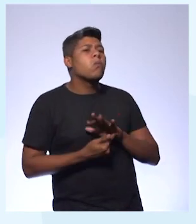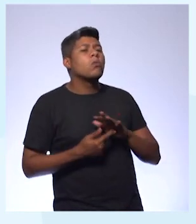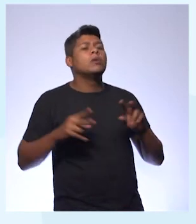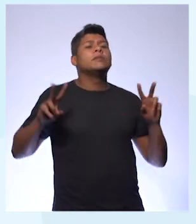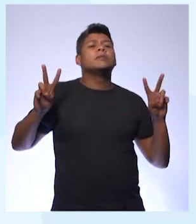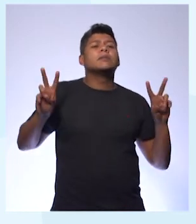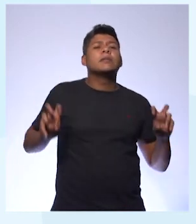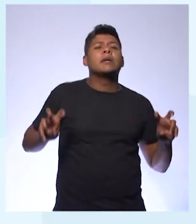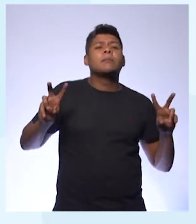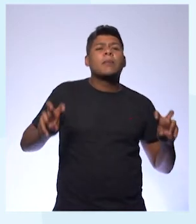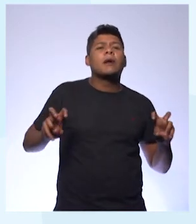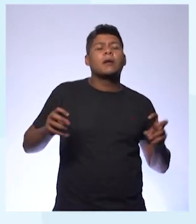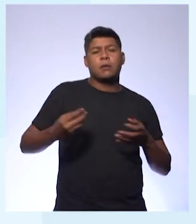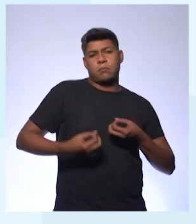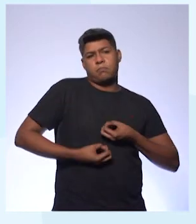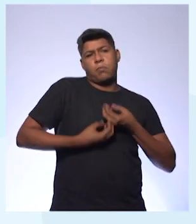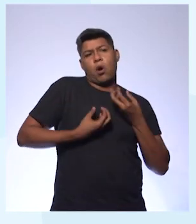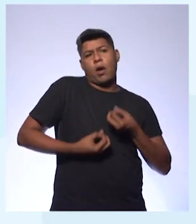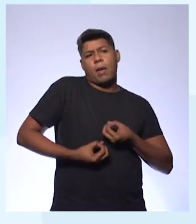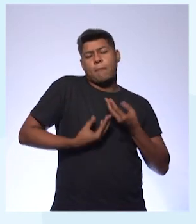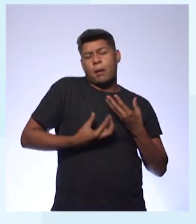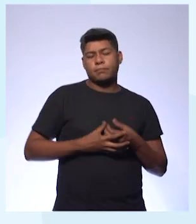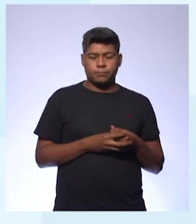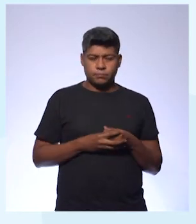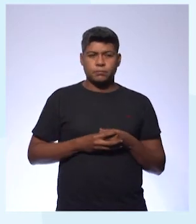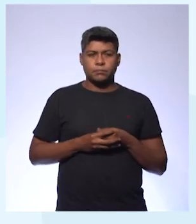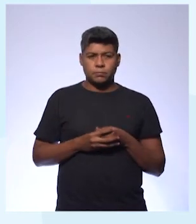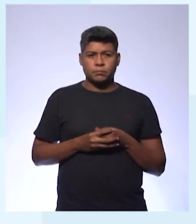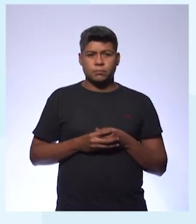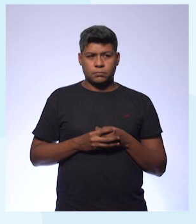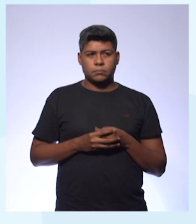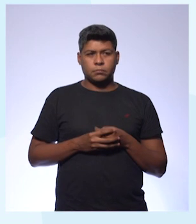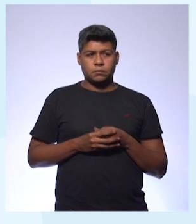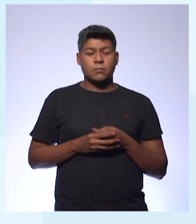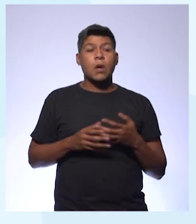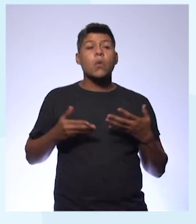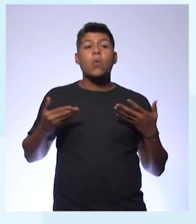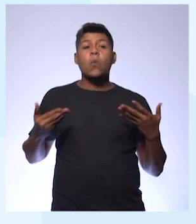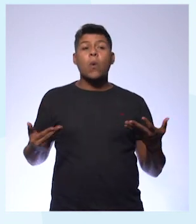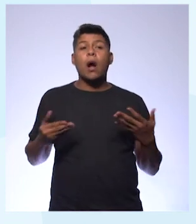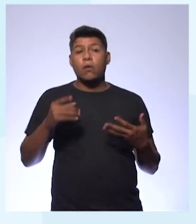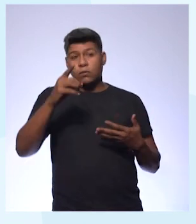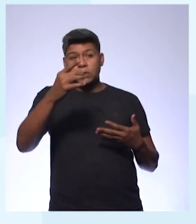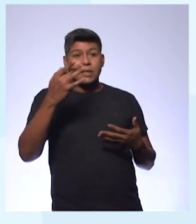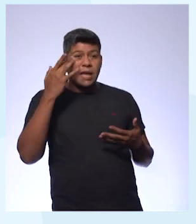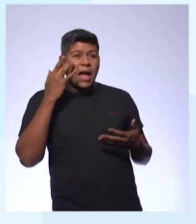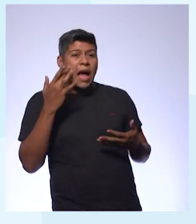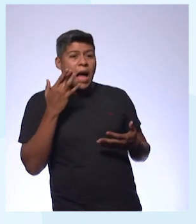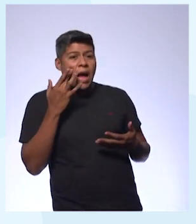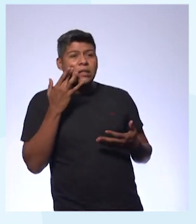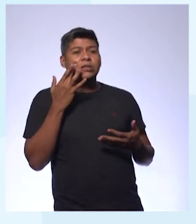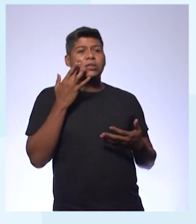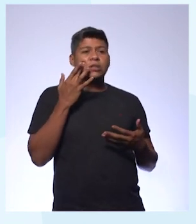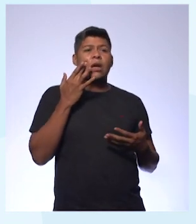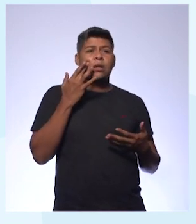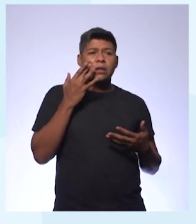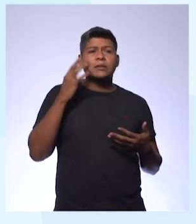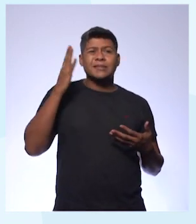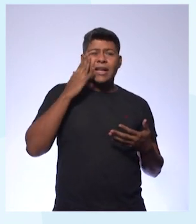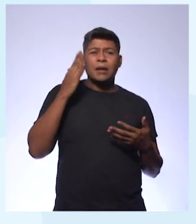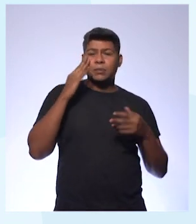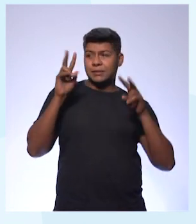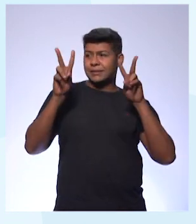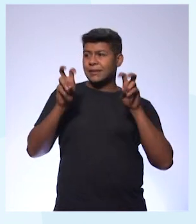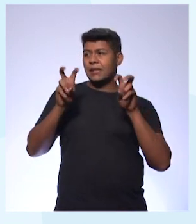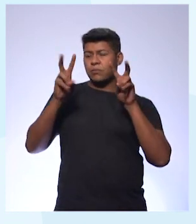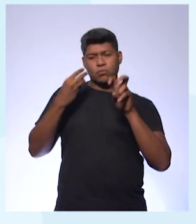tema desse poema? Qual você acha que foi? Eu sei que o título dele